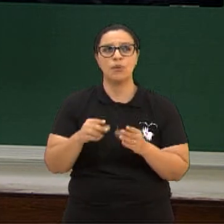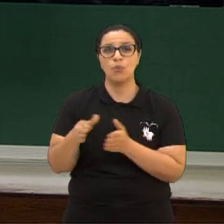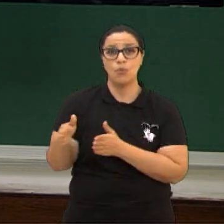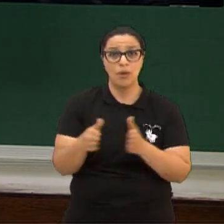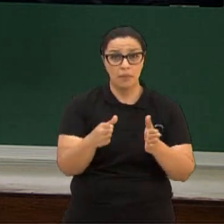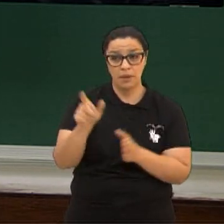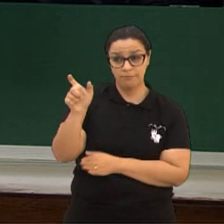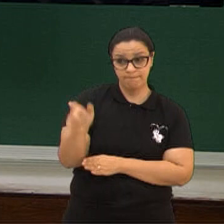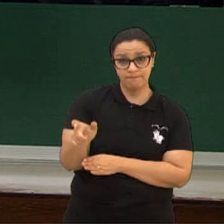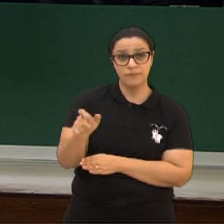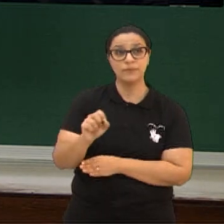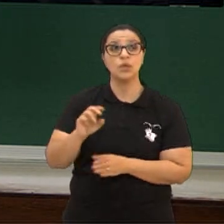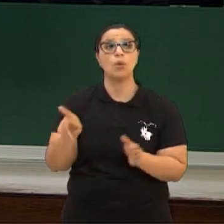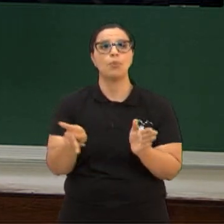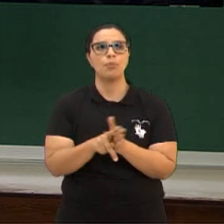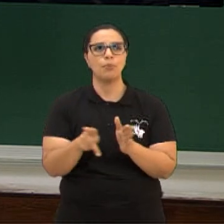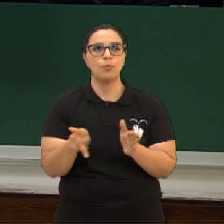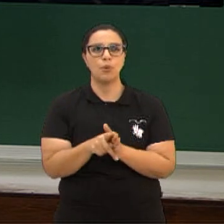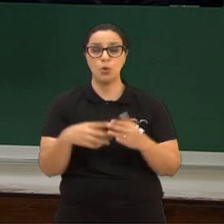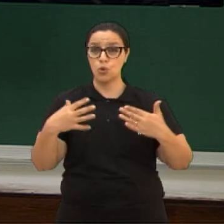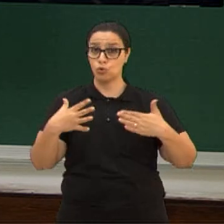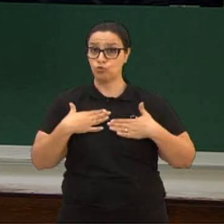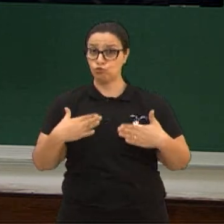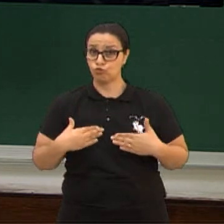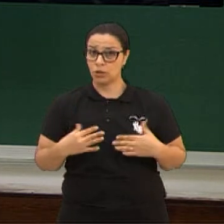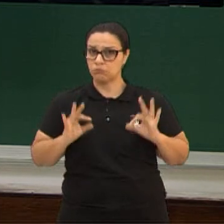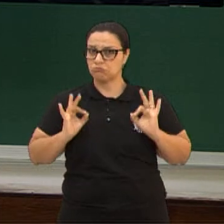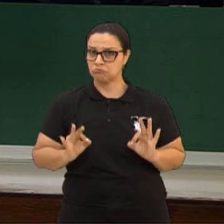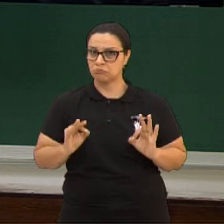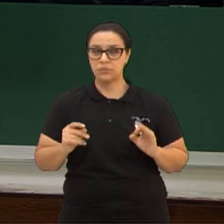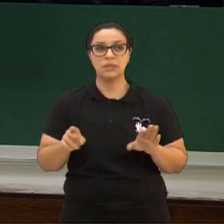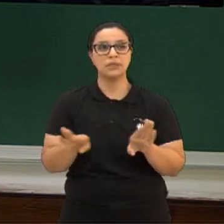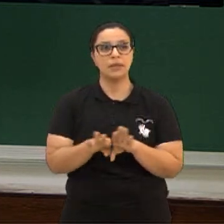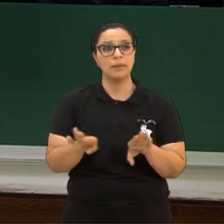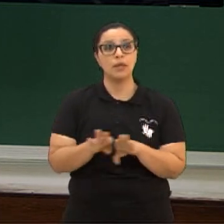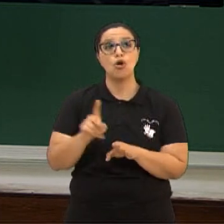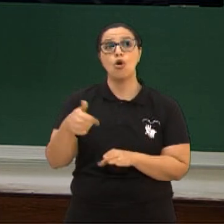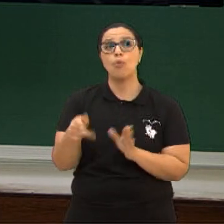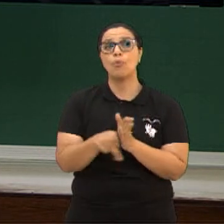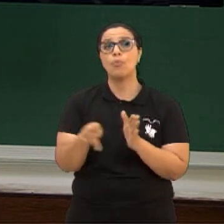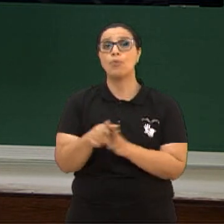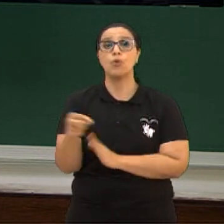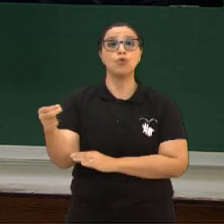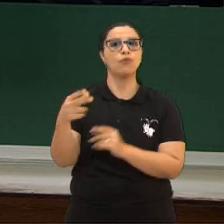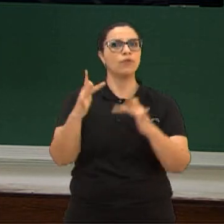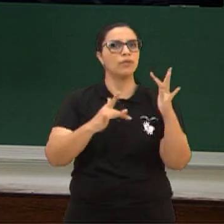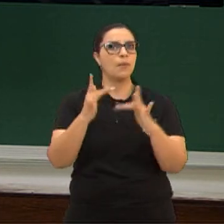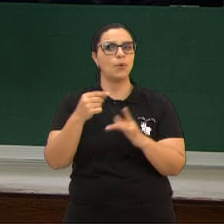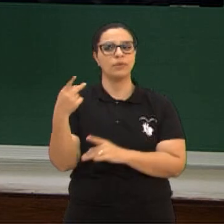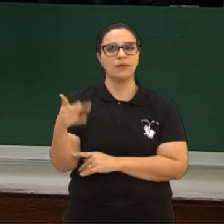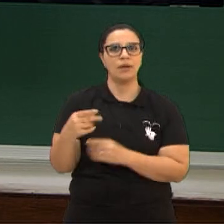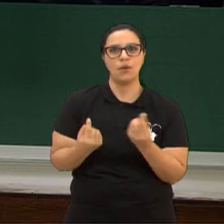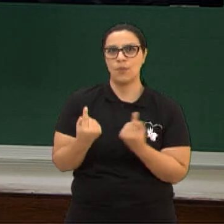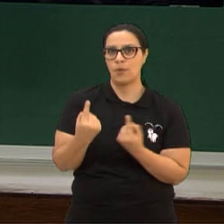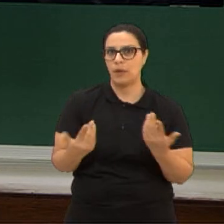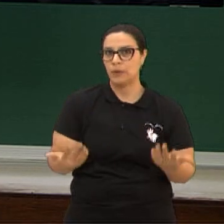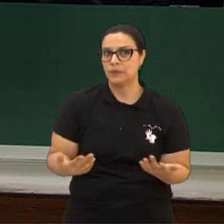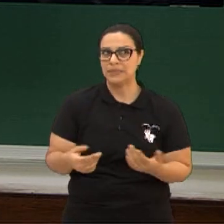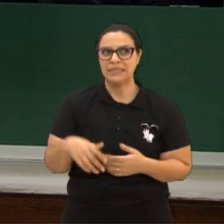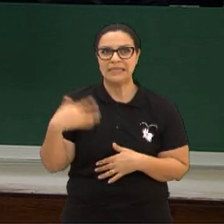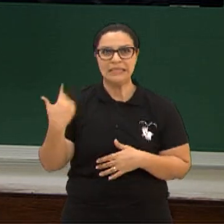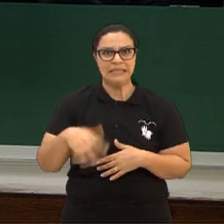caminho dela? Ele estraga o estilo dela? Ou ele estraga o novo namoro dela?